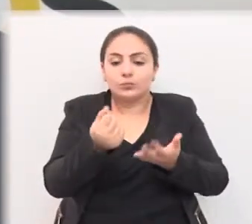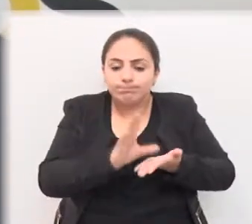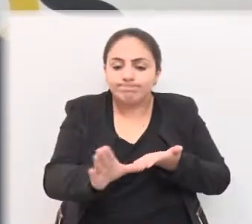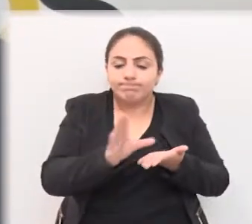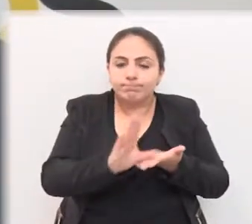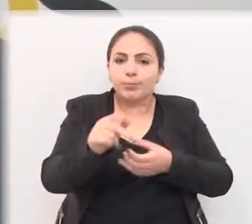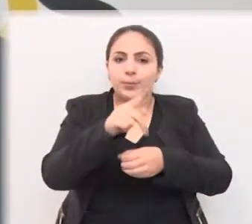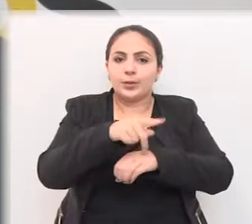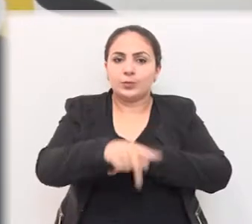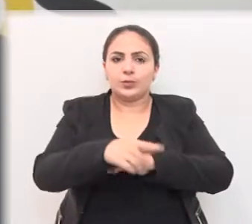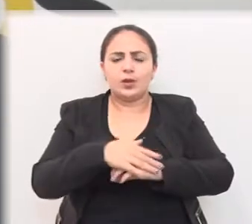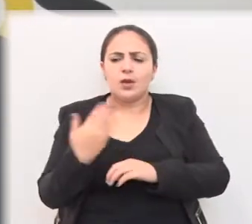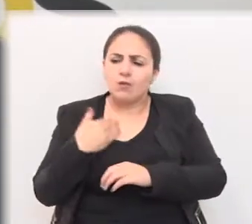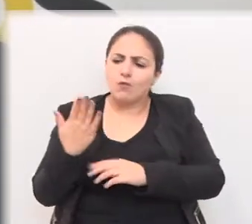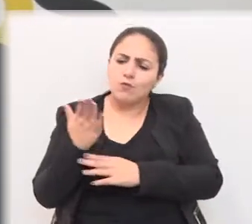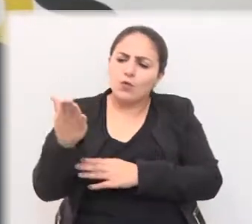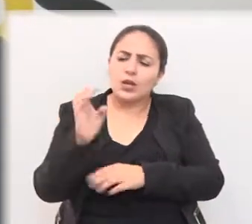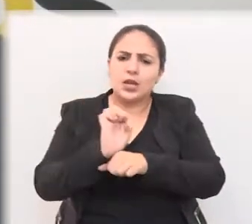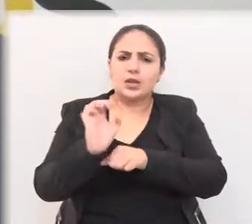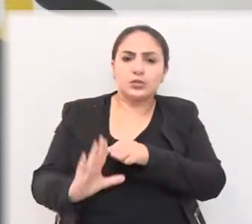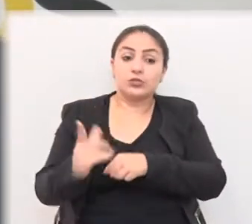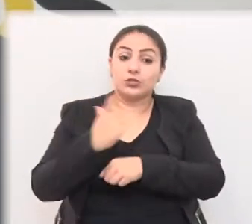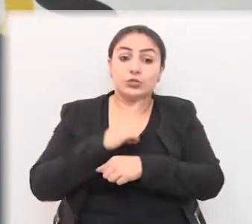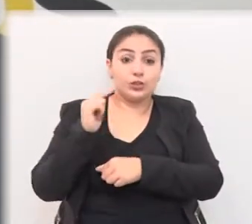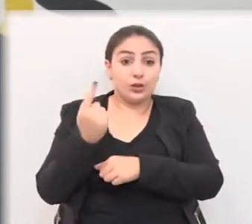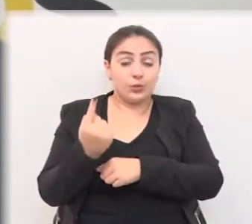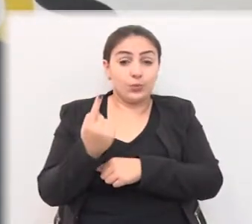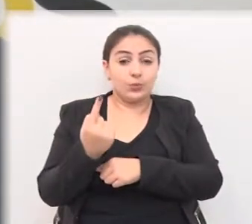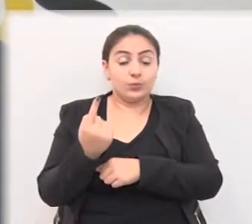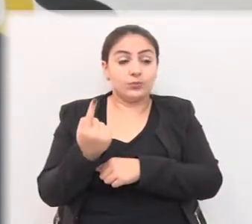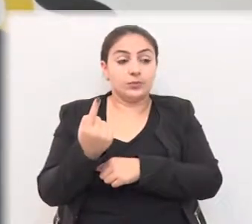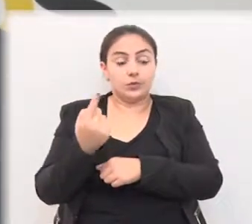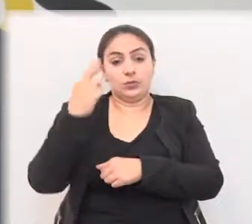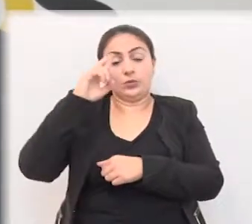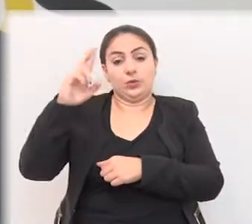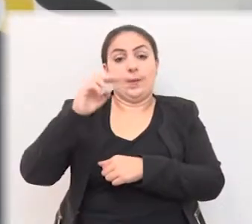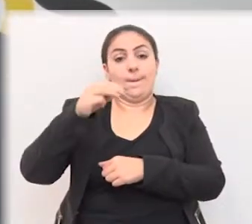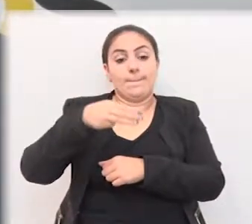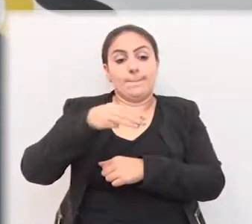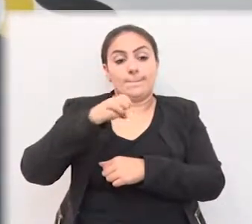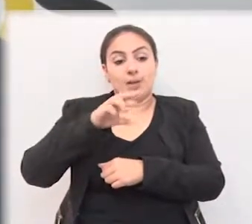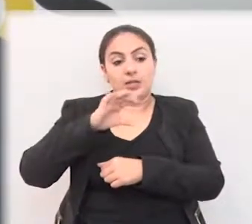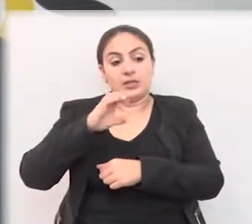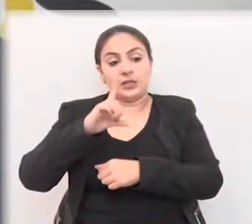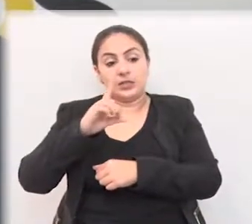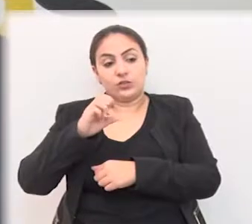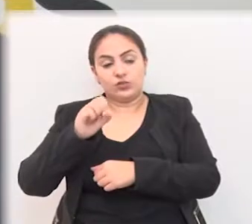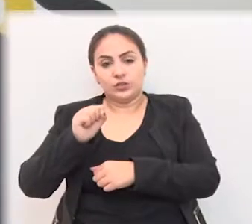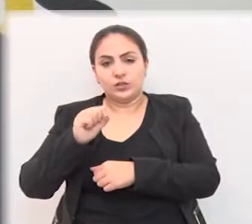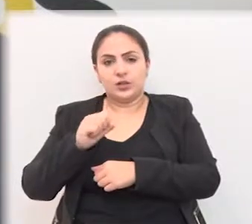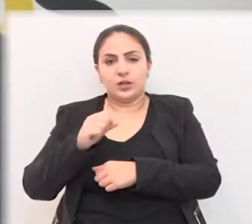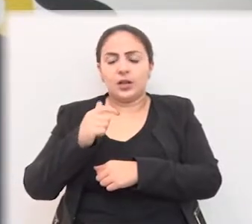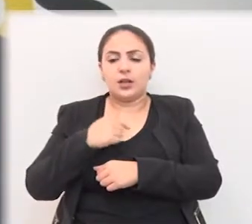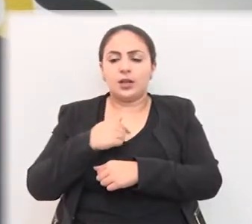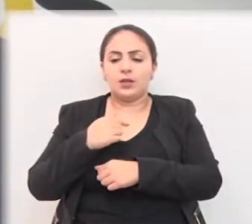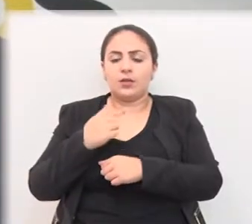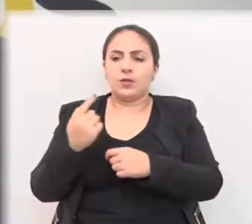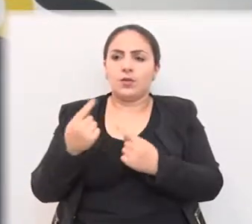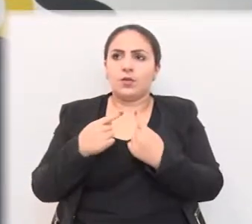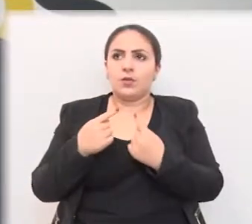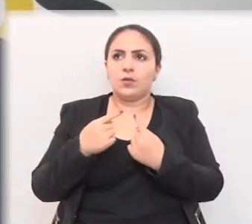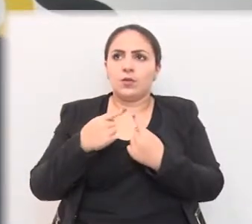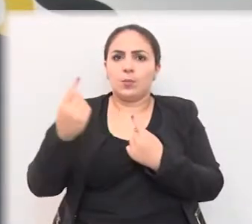eu fui a Erechim e tinha lá esses dias um diretor da Mercedes e ele veio a Porto Alegre de avião e viajou de